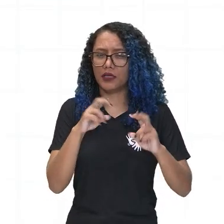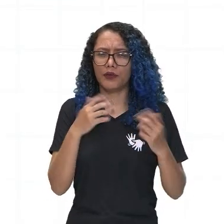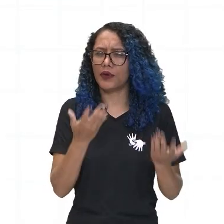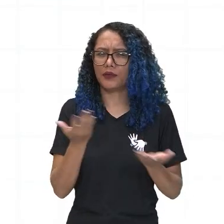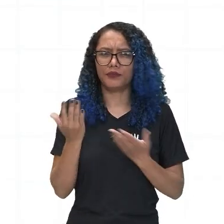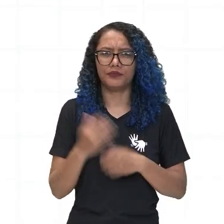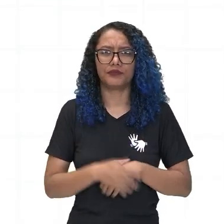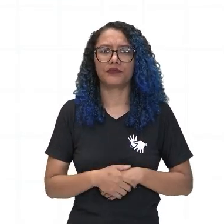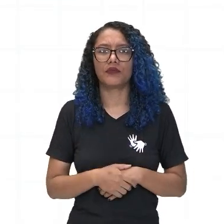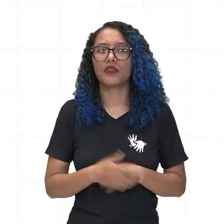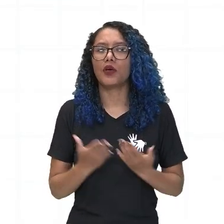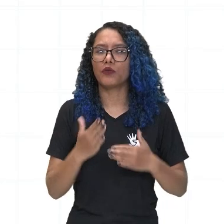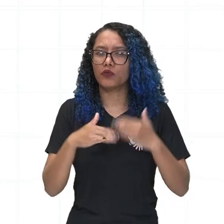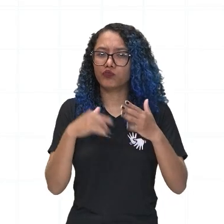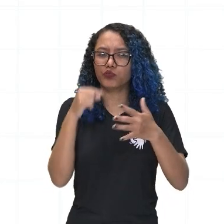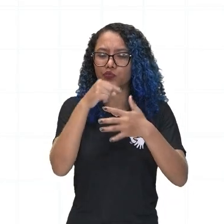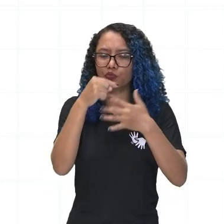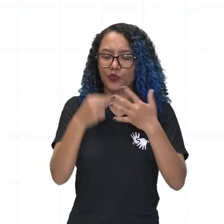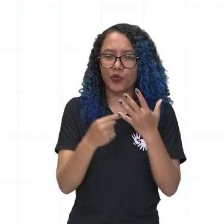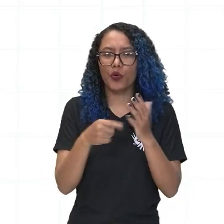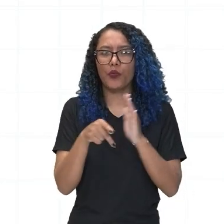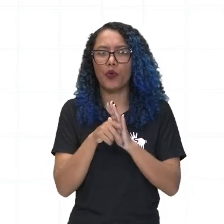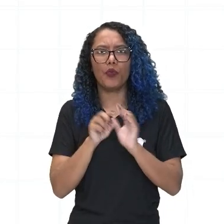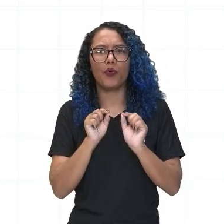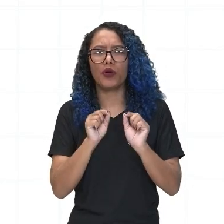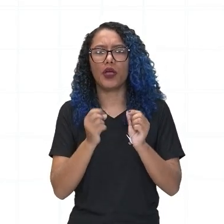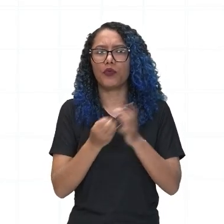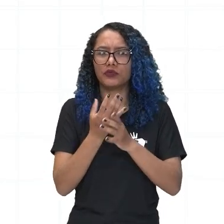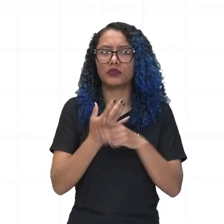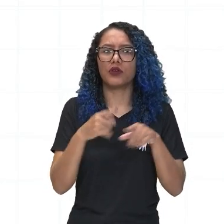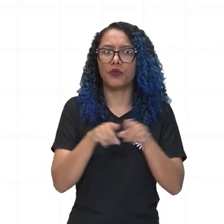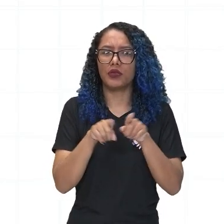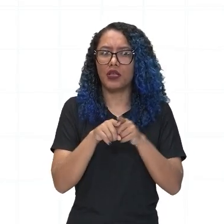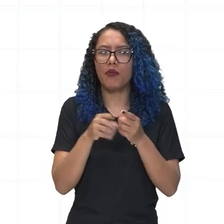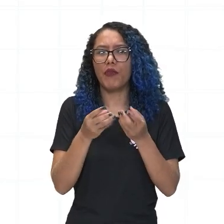conhecimento, reconstrução das condições de produção e